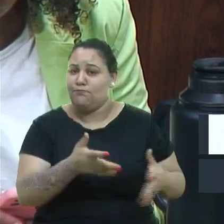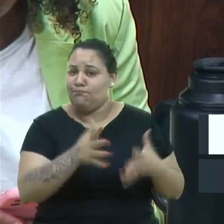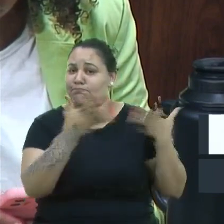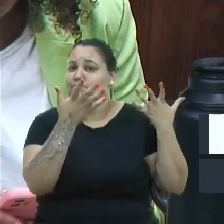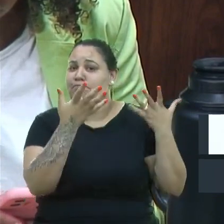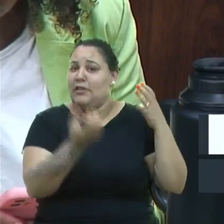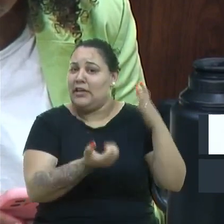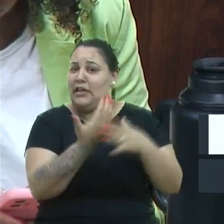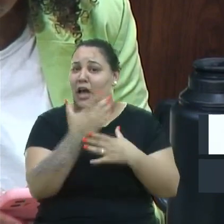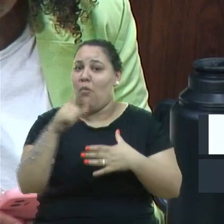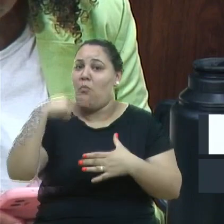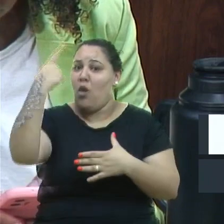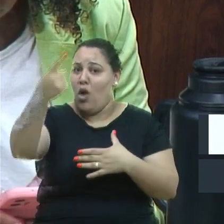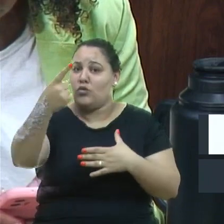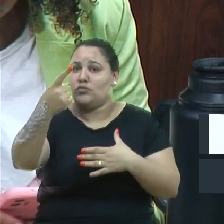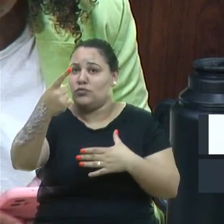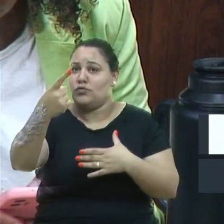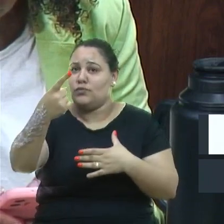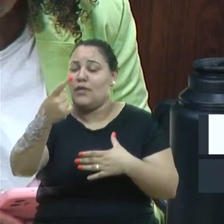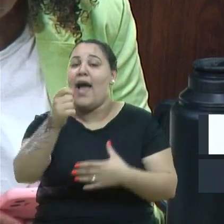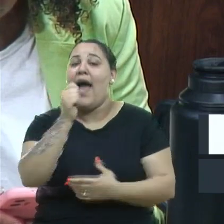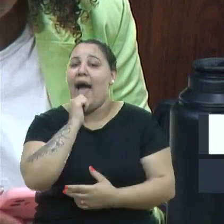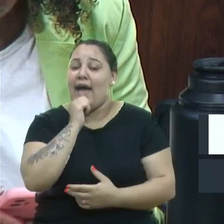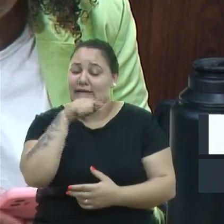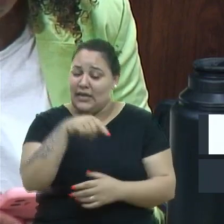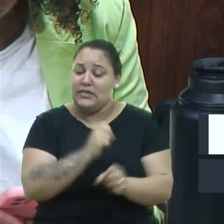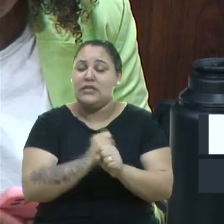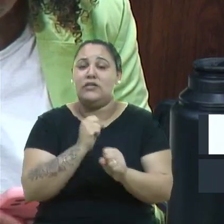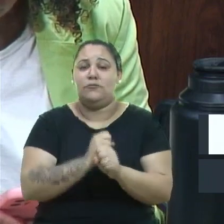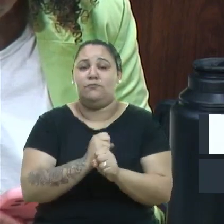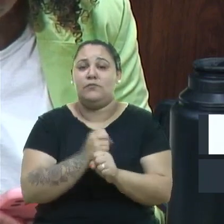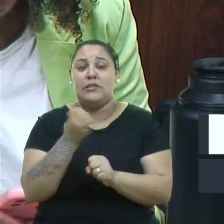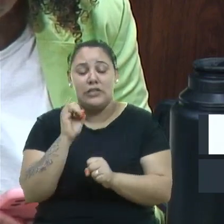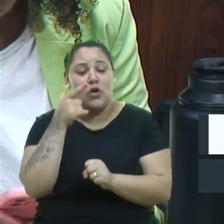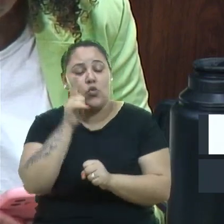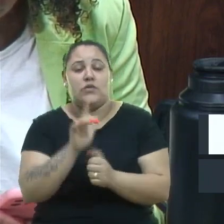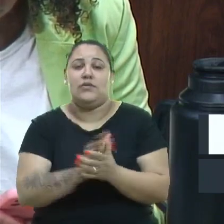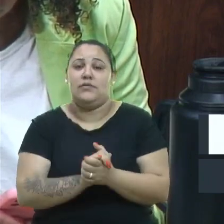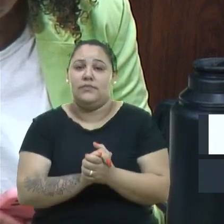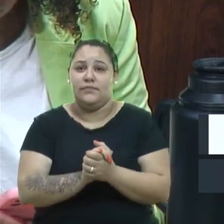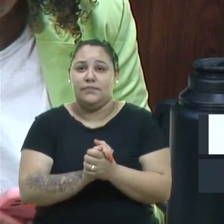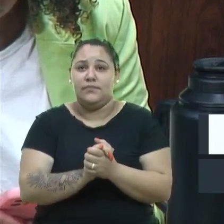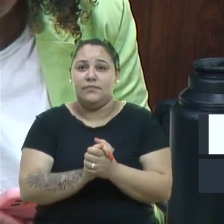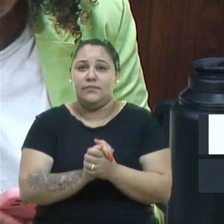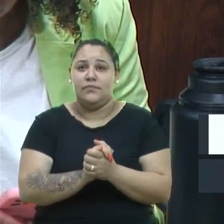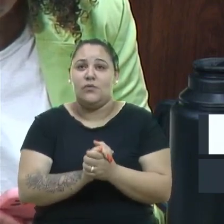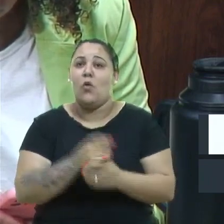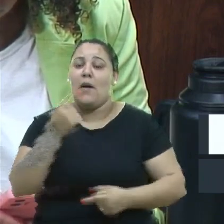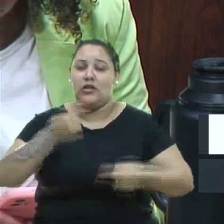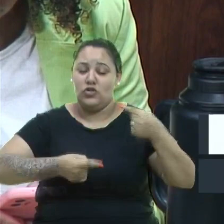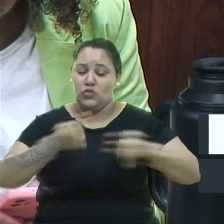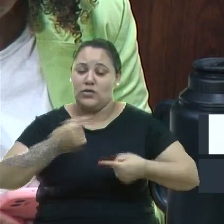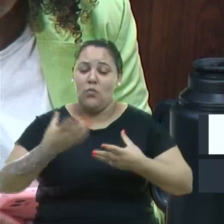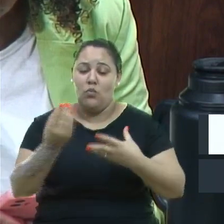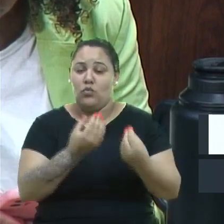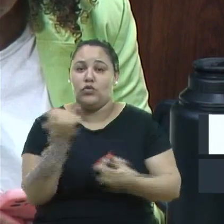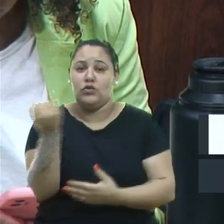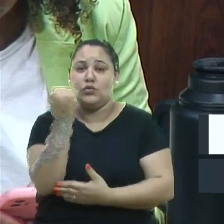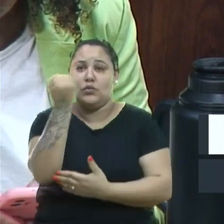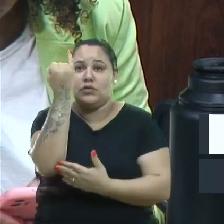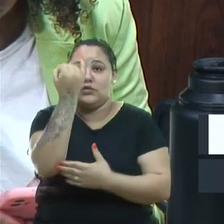próximo período, ainda nessa legislatura, se for possível, um grande debate daquilo que a cidade